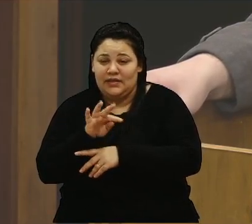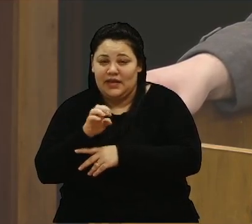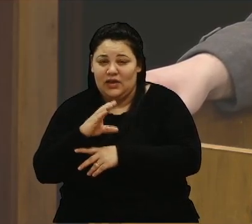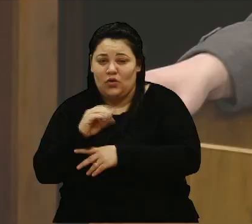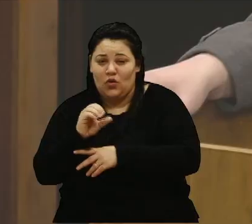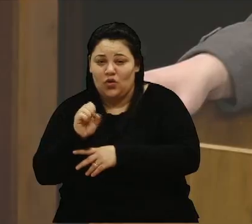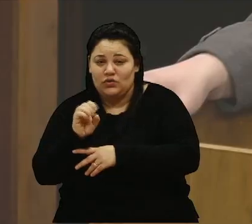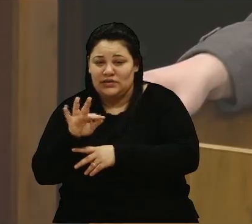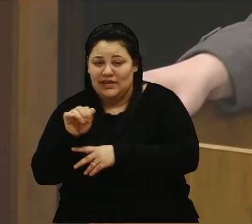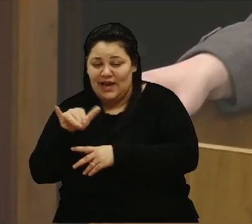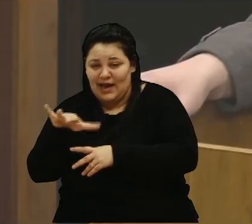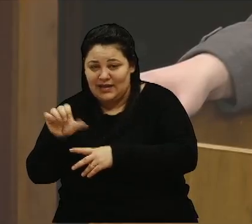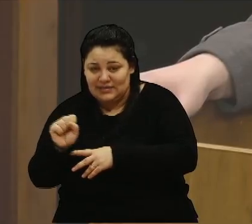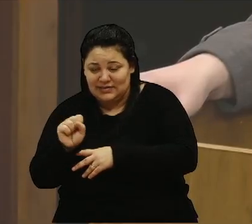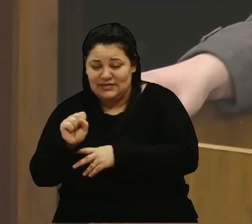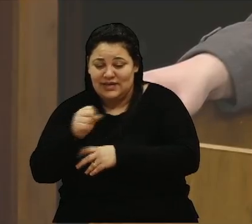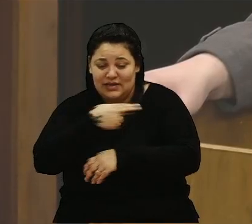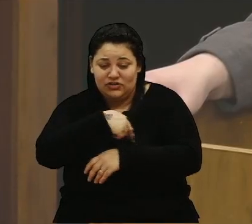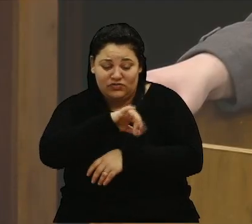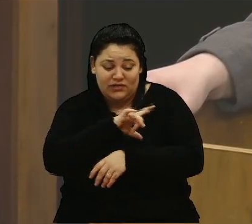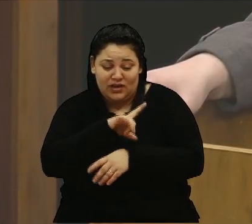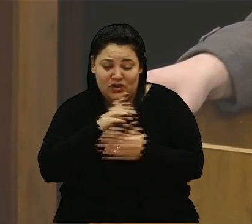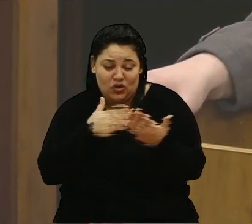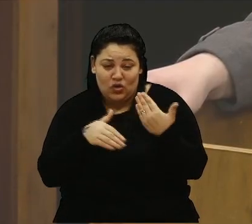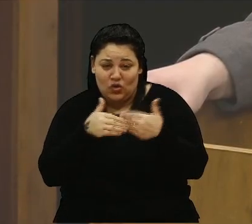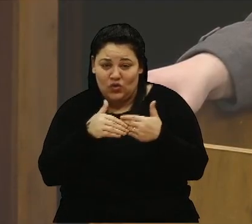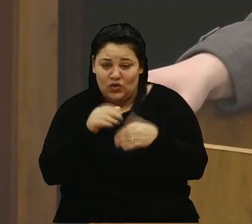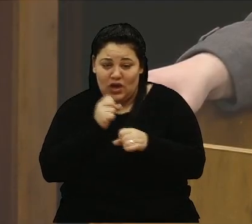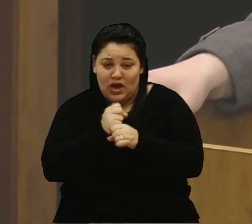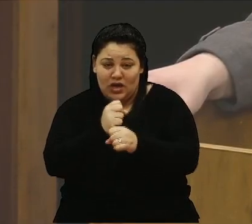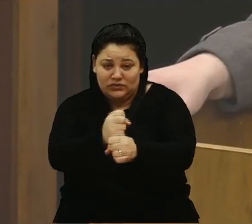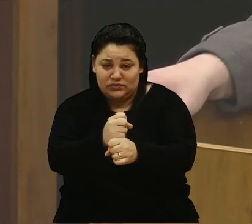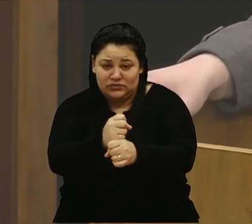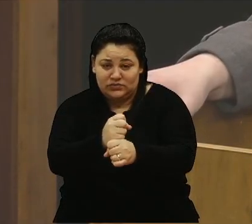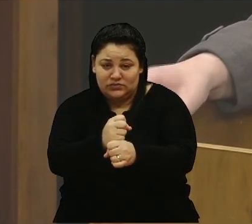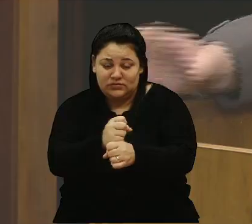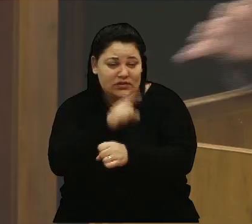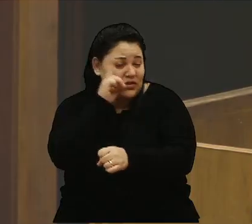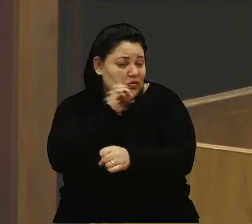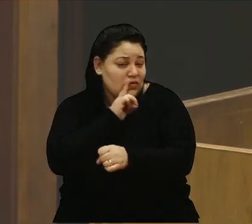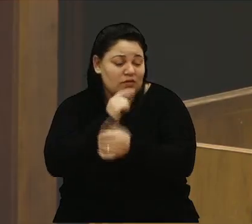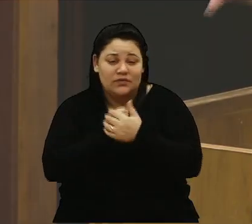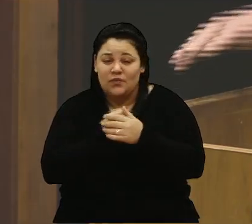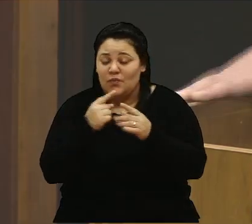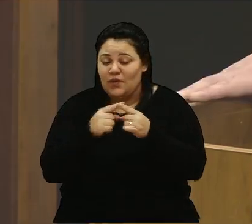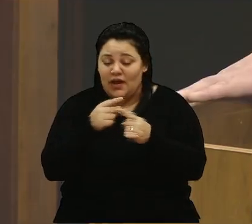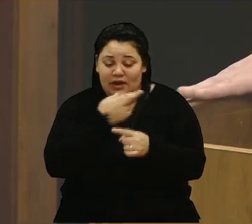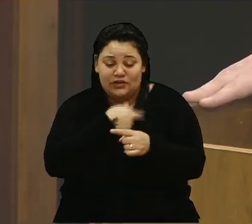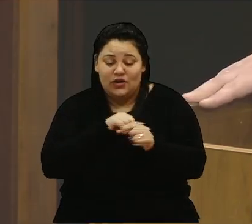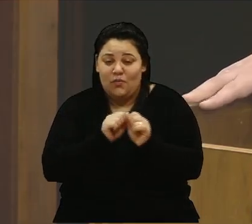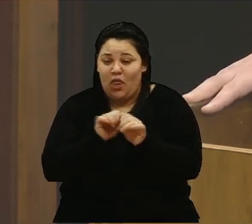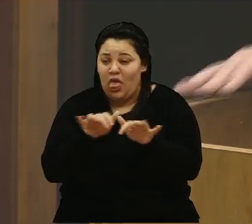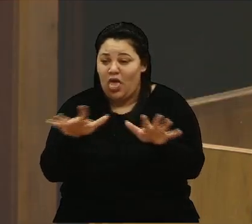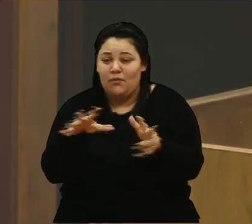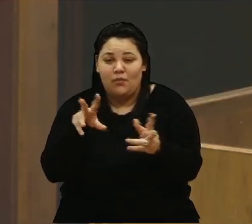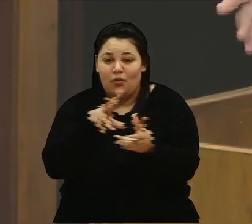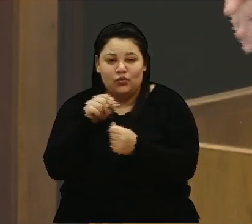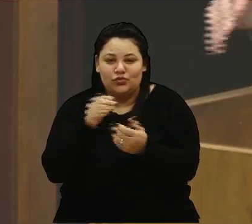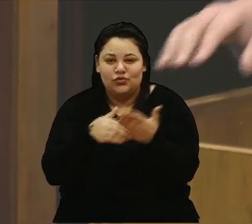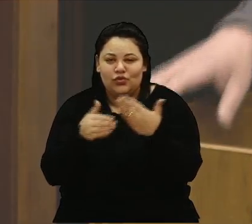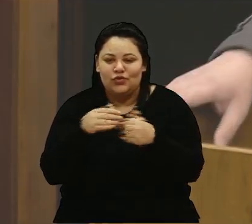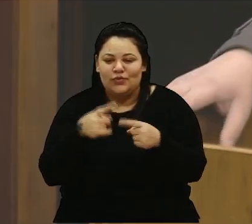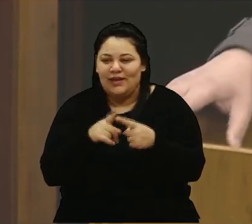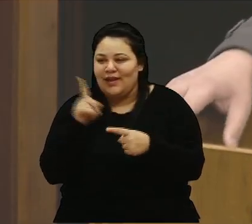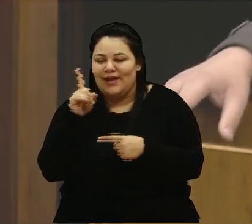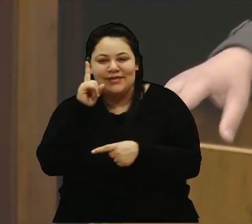todos os anos nos Estados Unidos. Para lá as religiões vão, porque elas de lá acabam se espalhando pelo mundo todo, porque lá existe um